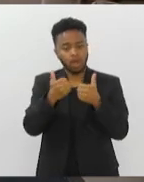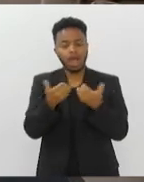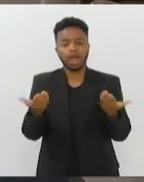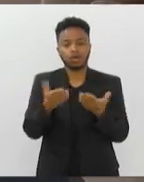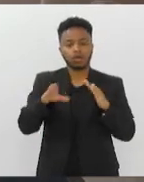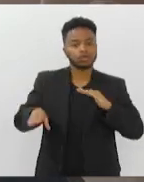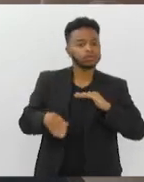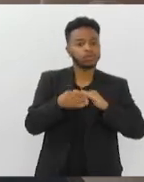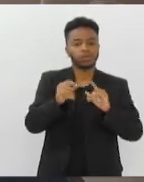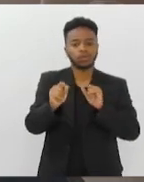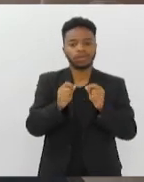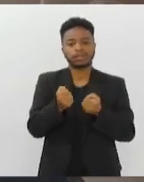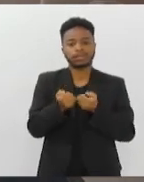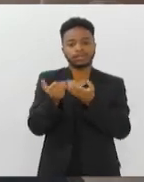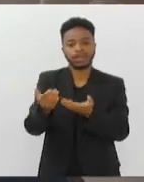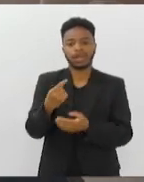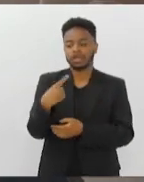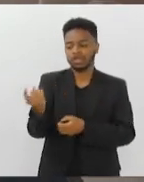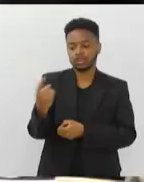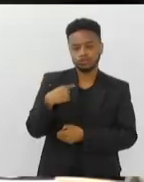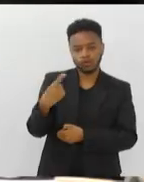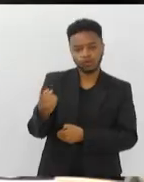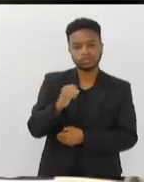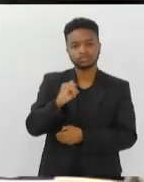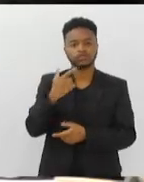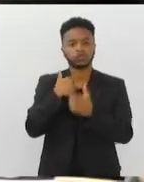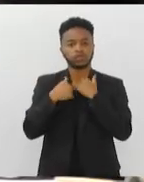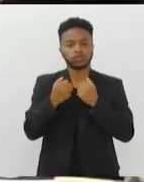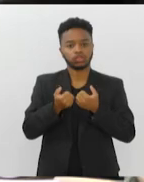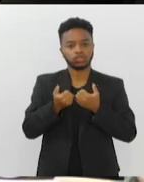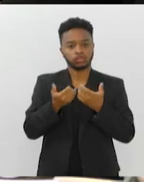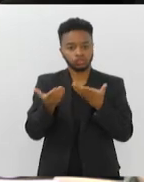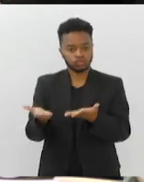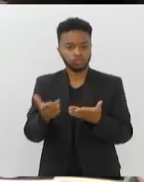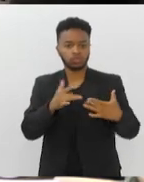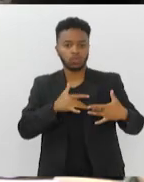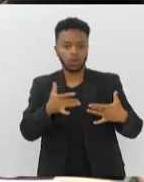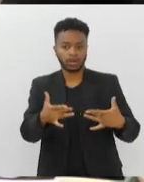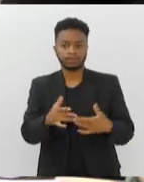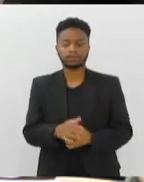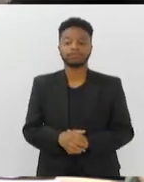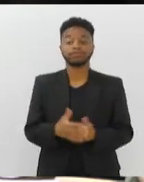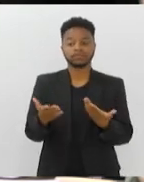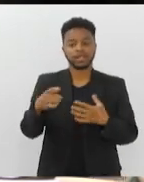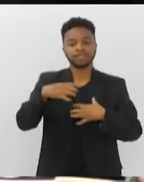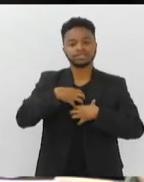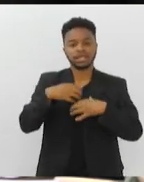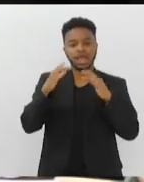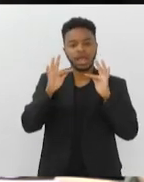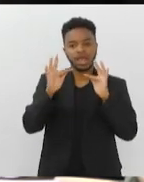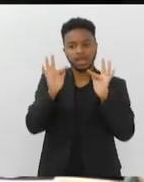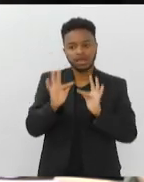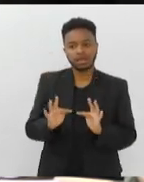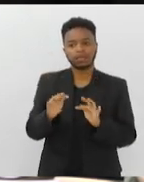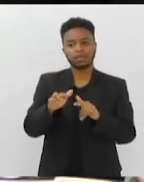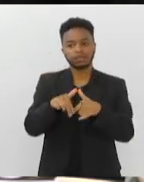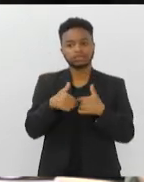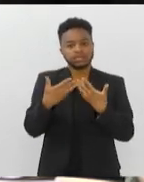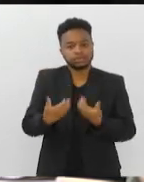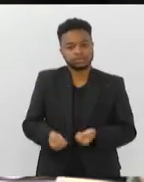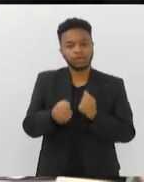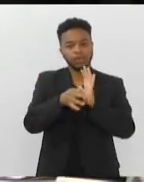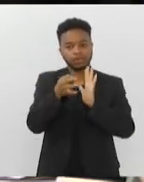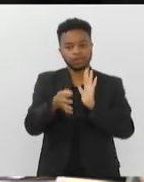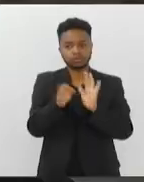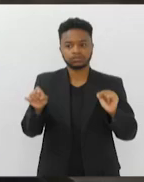conceder ida e volta a quem deseja doar. Para Élika, é uma alegria receber o parecer pela constitucionalidade em pleno